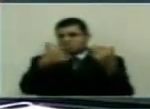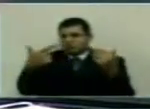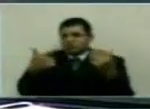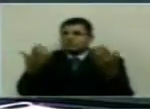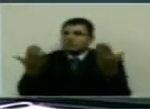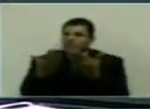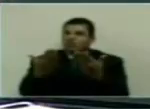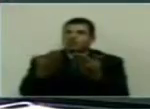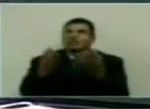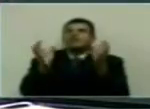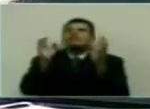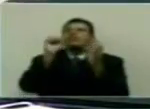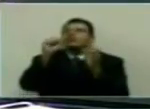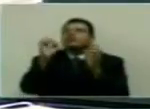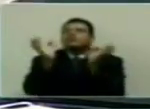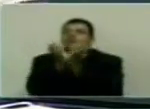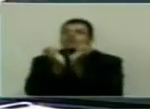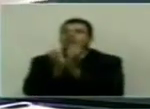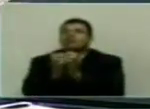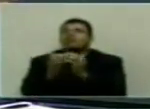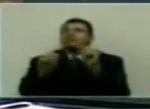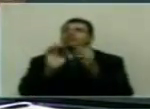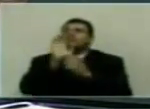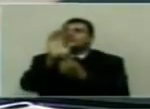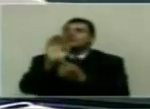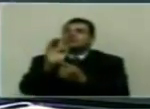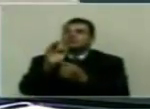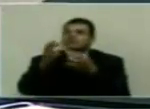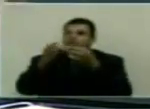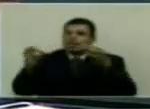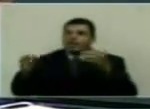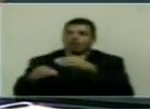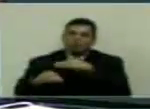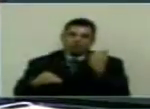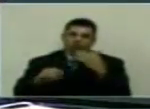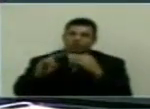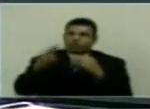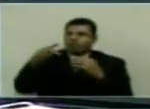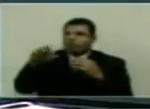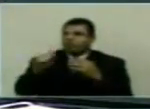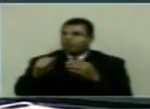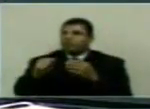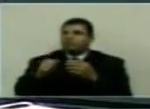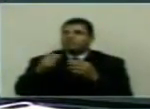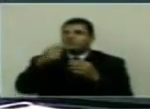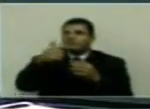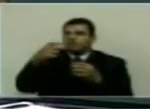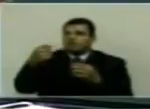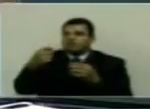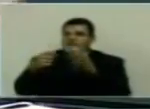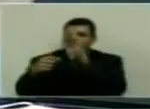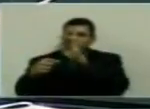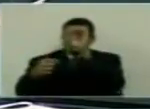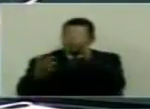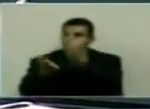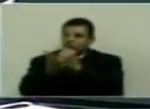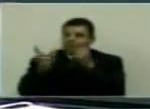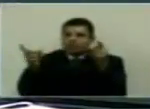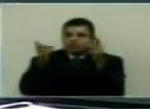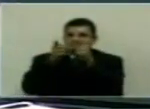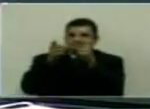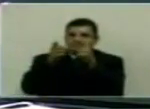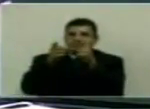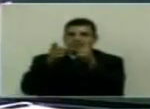Empresa D5, que cuida de manutenção de linha morta e de poda, 20% do contrato